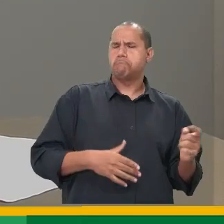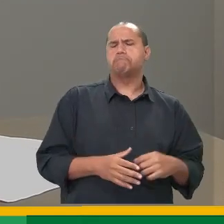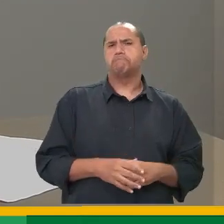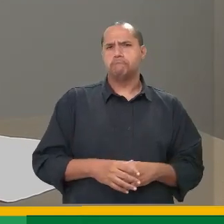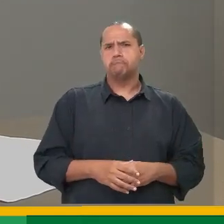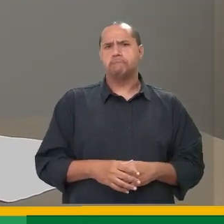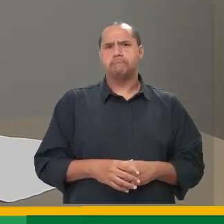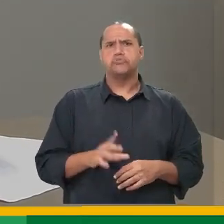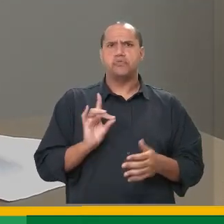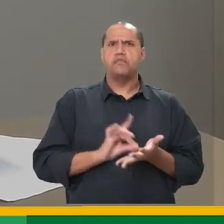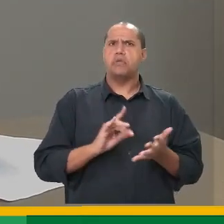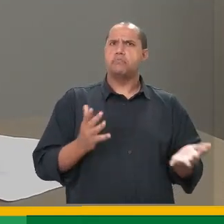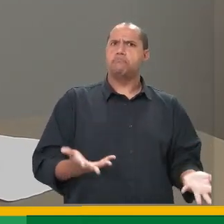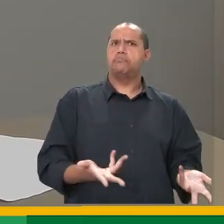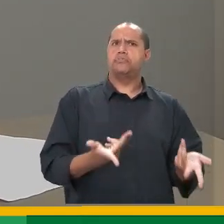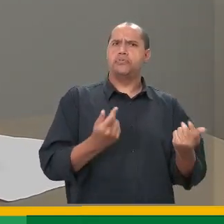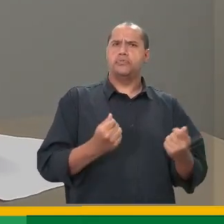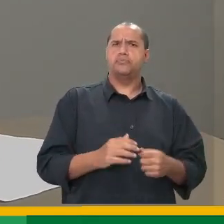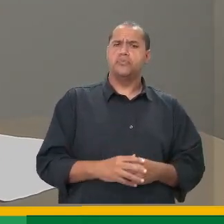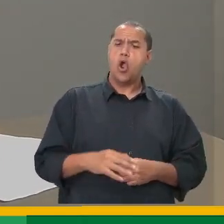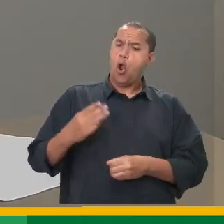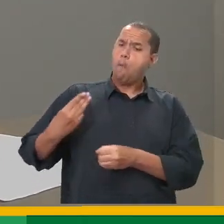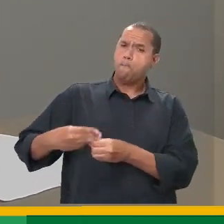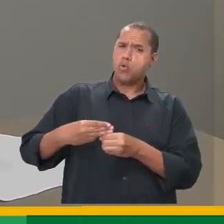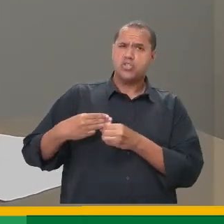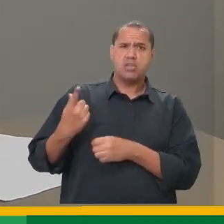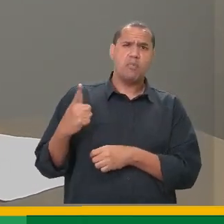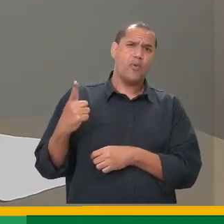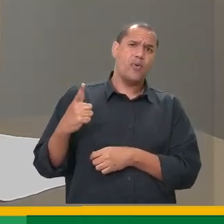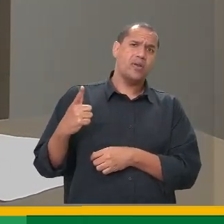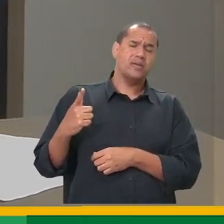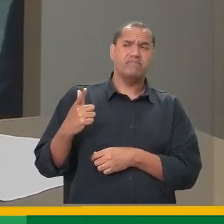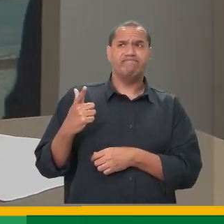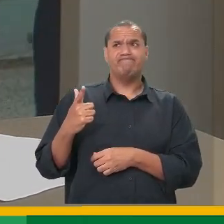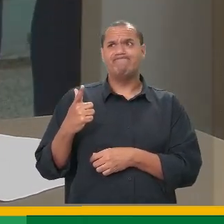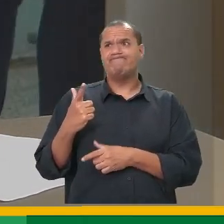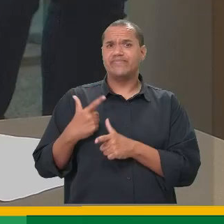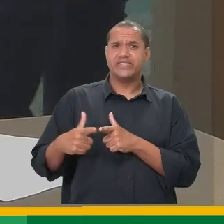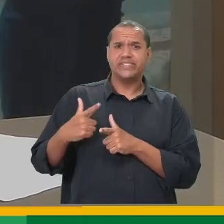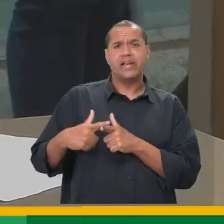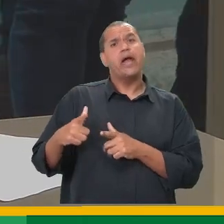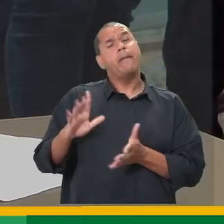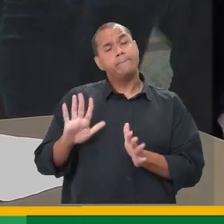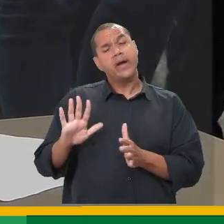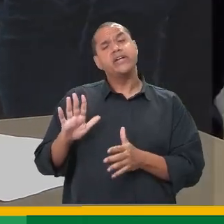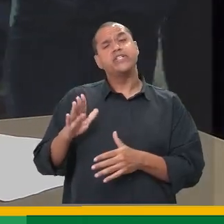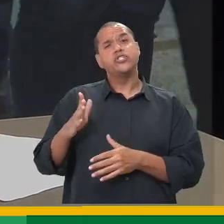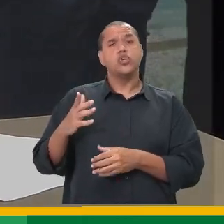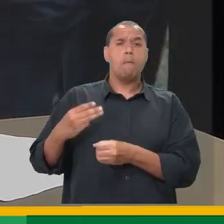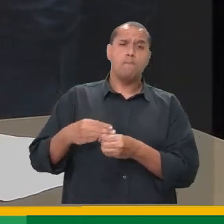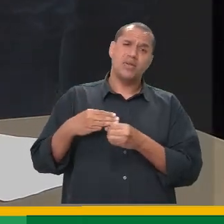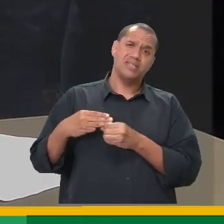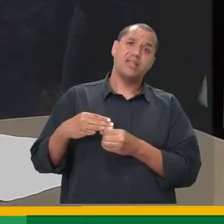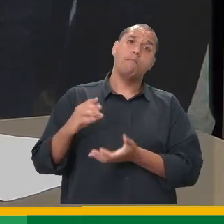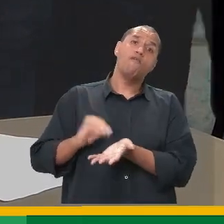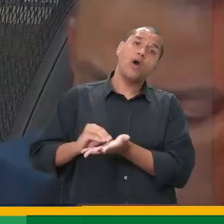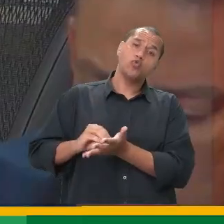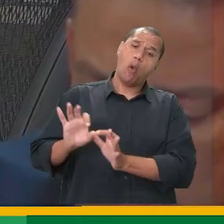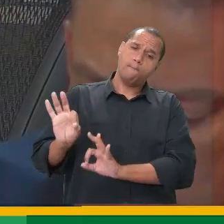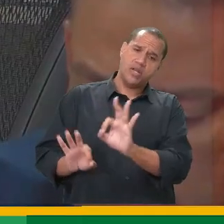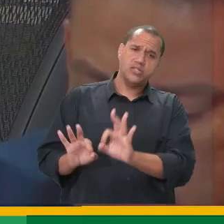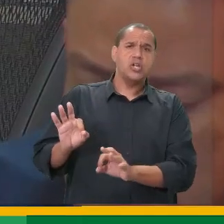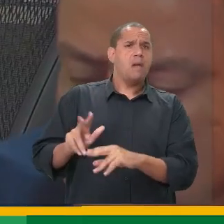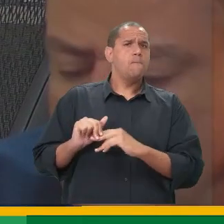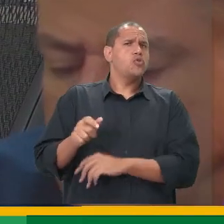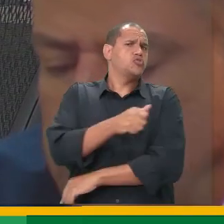qualificado e o município ficou para trás um dos grandes problemas que o município não fez planejar e tá os alunos todos aí sem uniforme sem